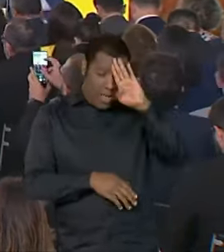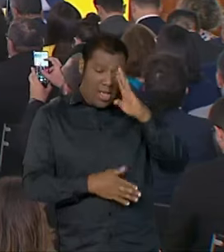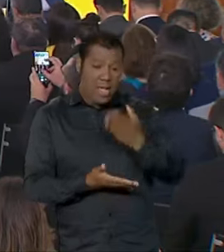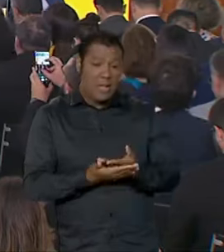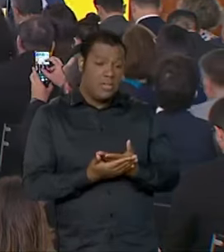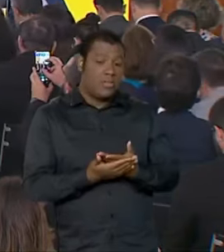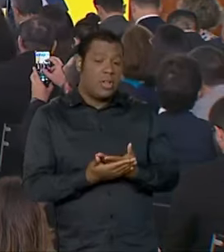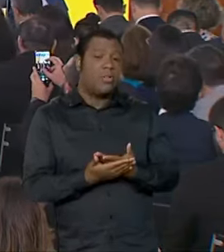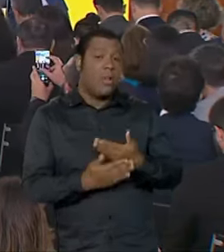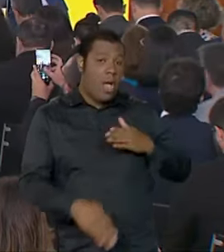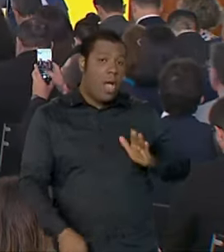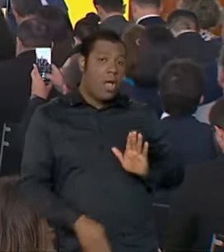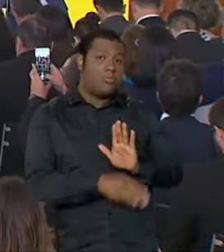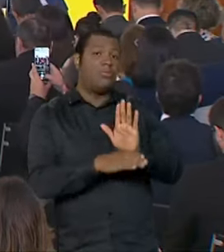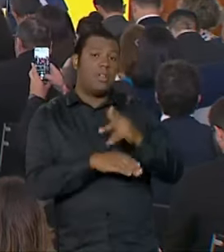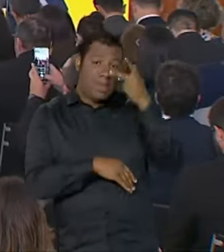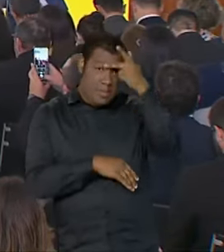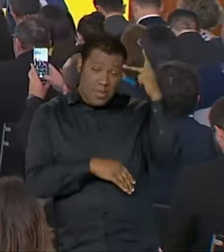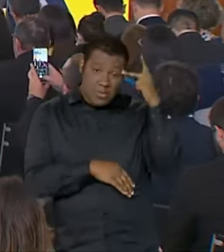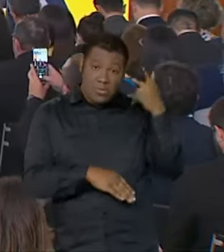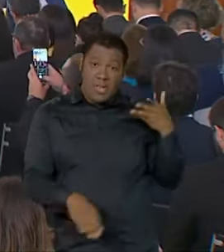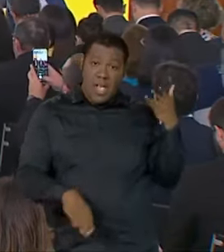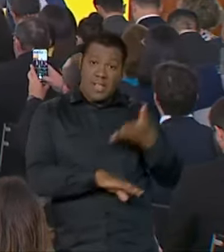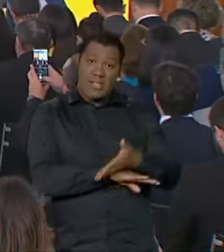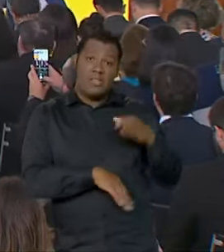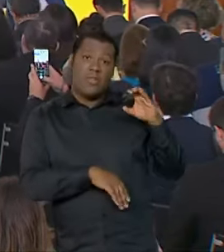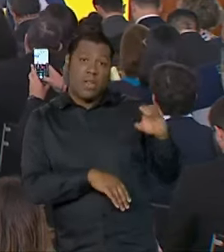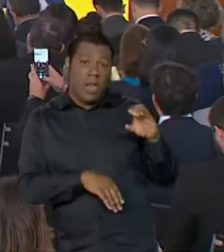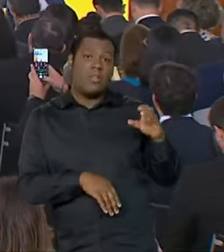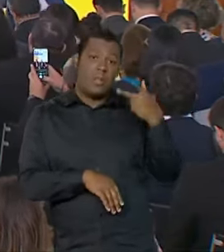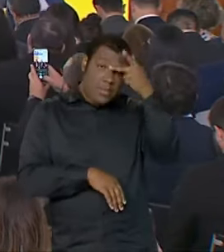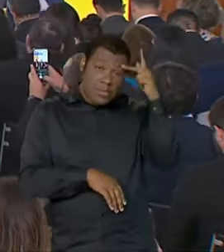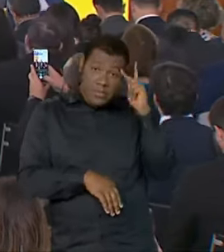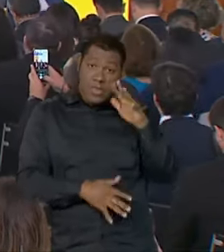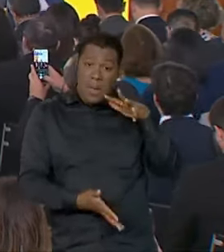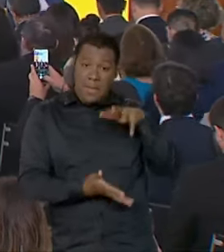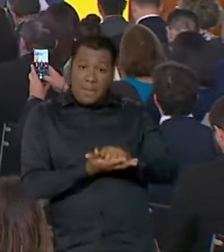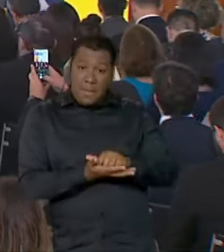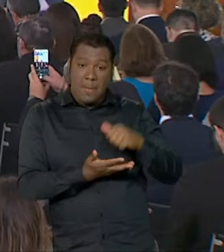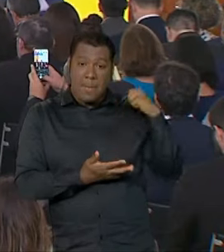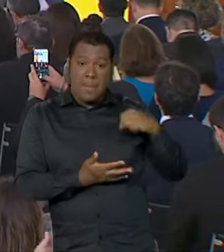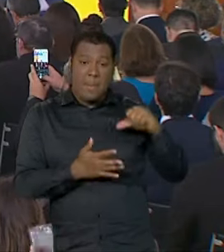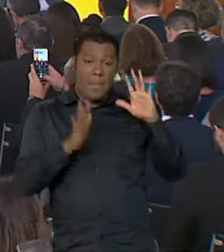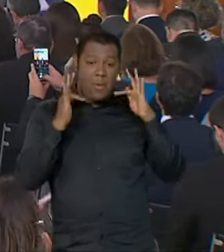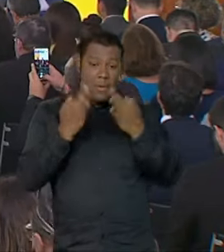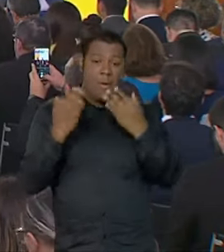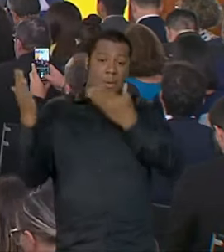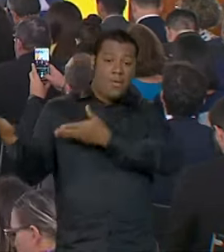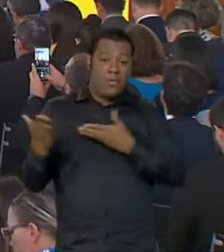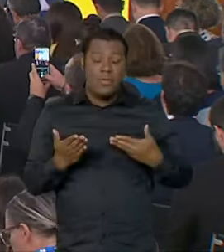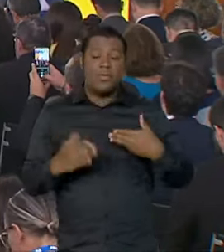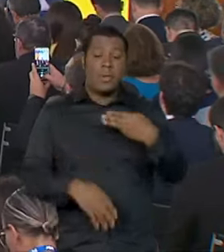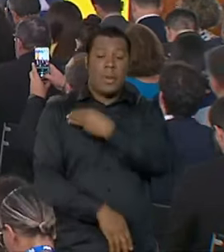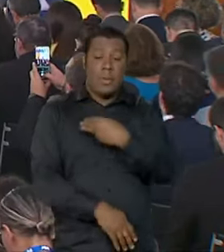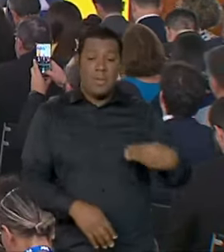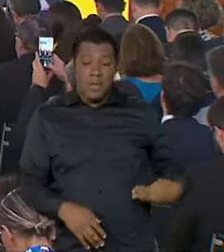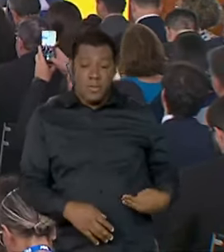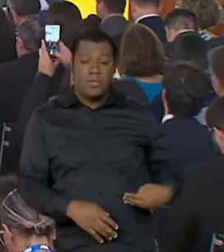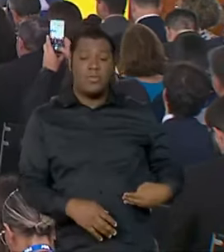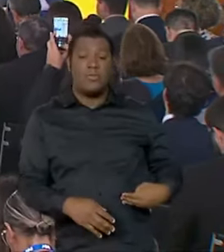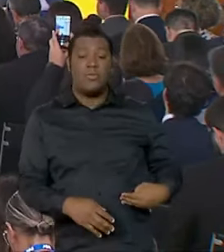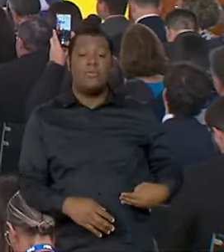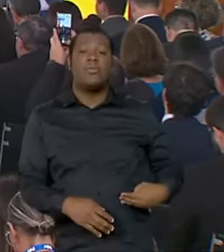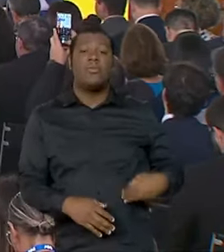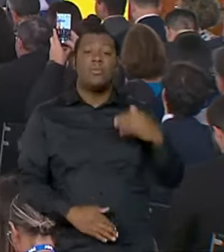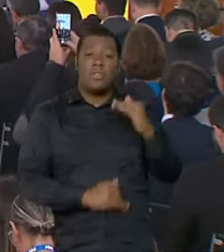que provê microcrédito para os inscritos no CadÚnico, fará uso da palavra o ministro do Desenvolvimento e